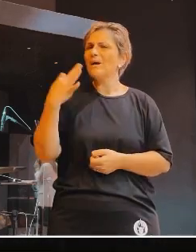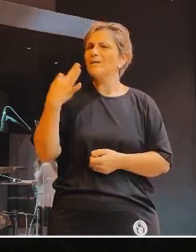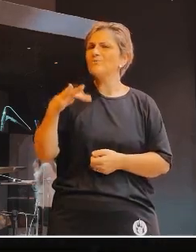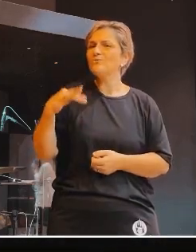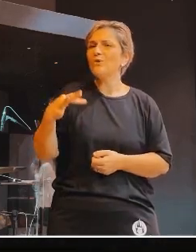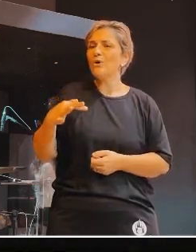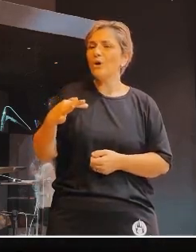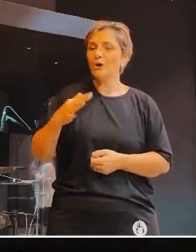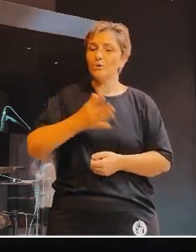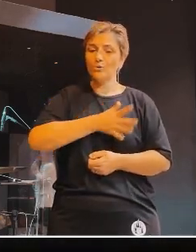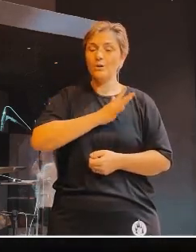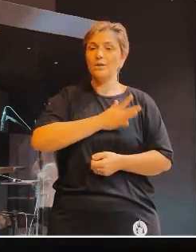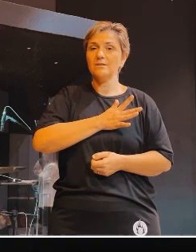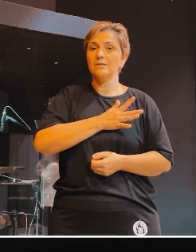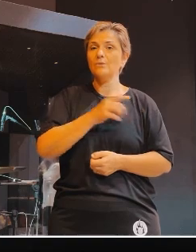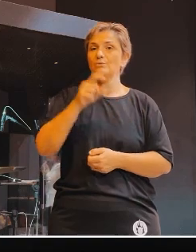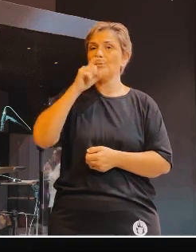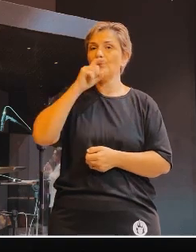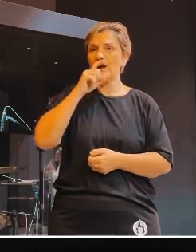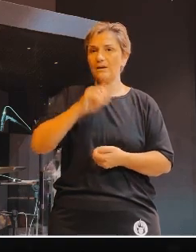Maltratar os seus filhos.